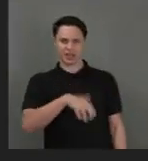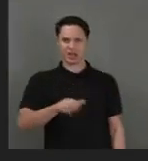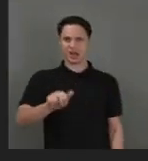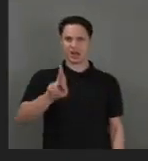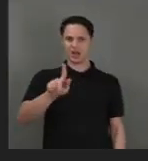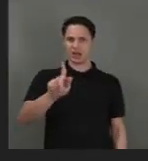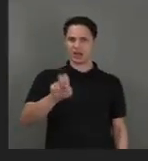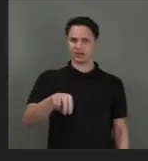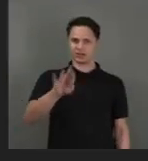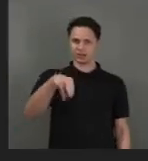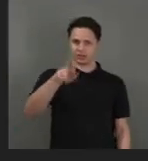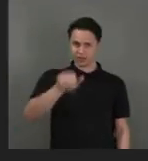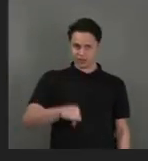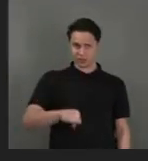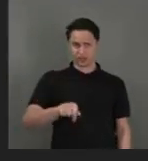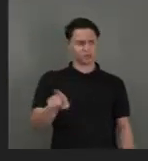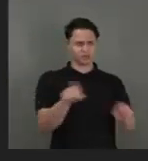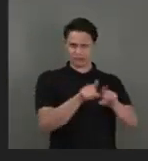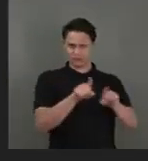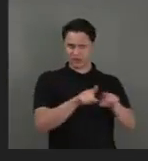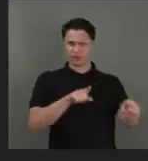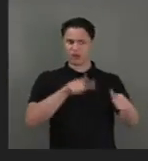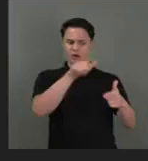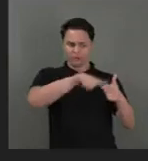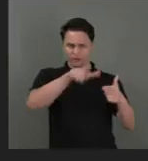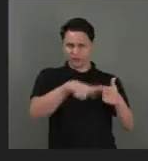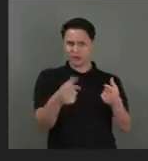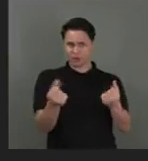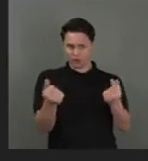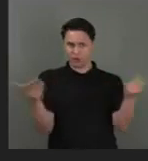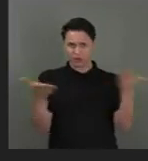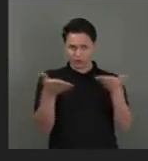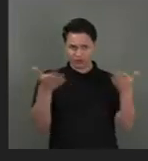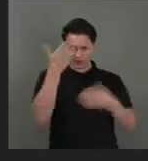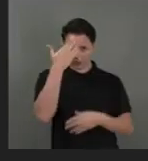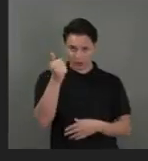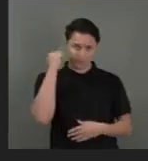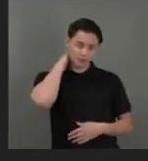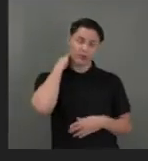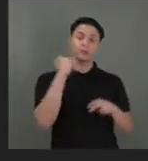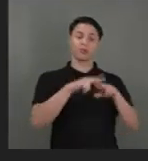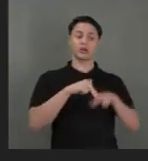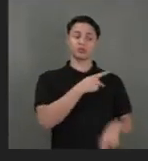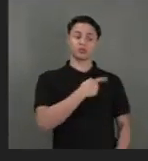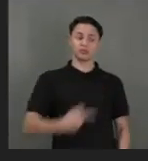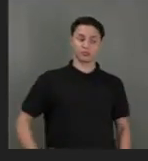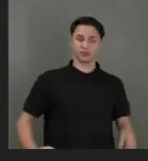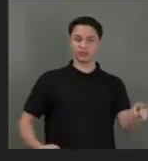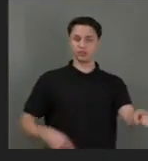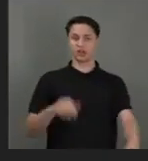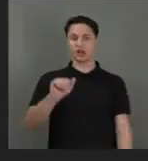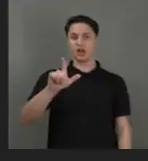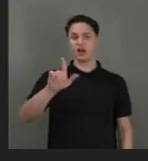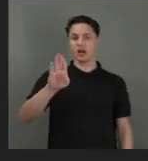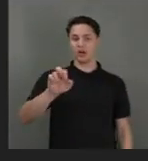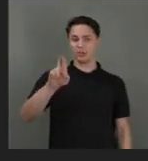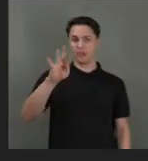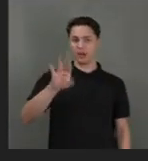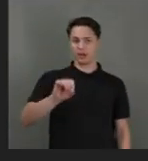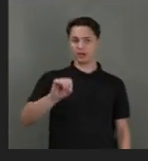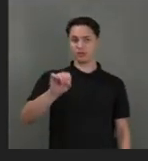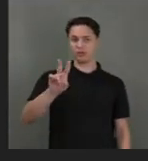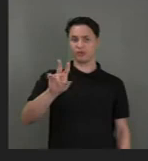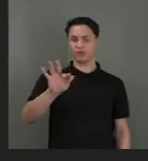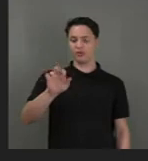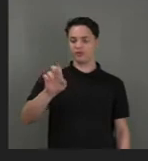crise econômica conduzida pelo desastroso governo de Alberto Fernandes. Lula, para ajudar seu